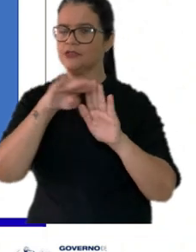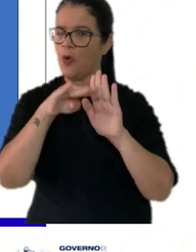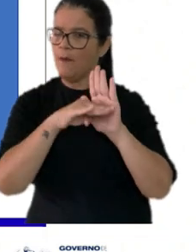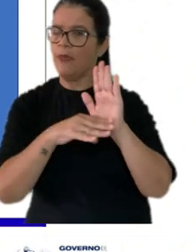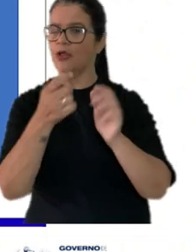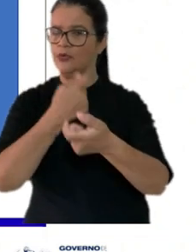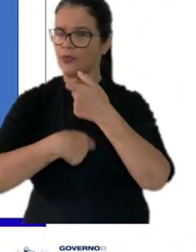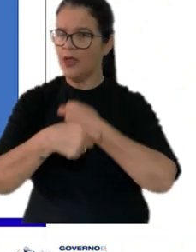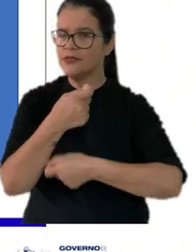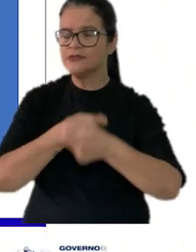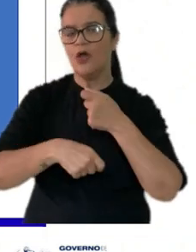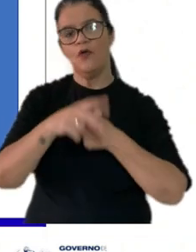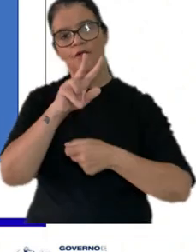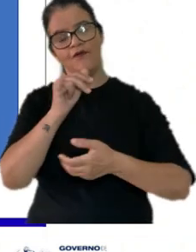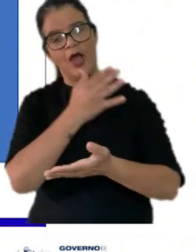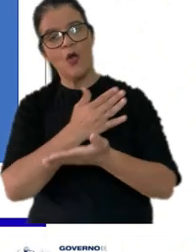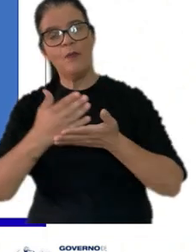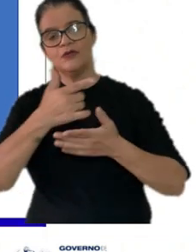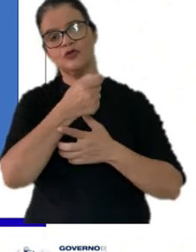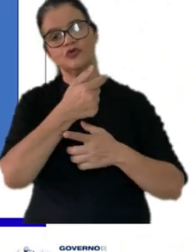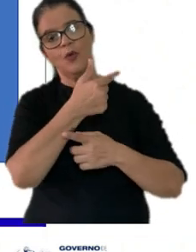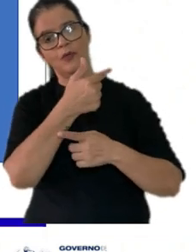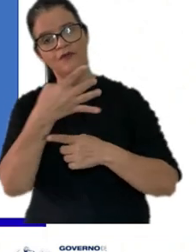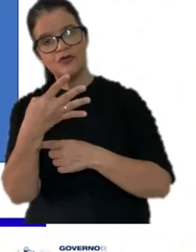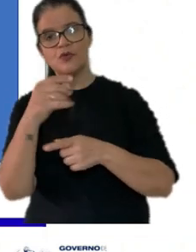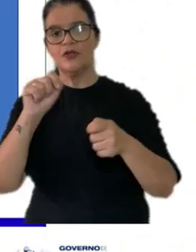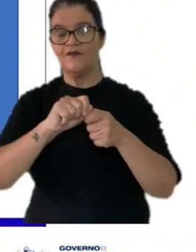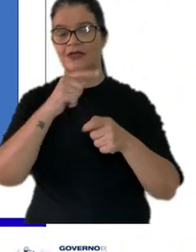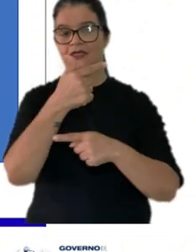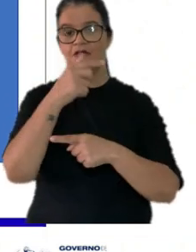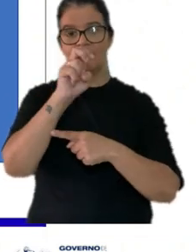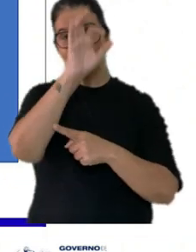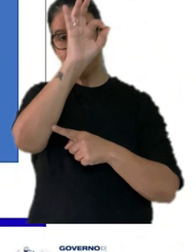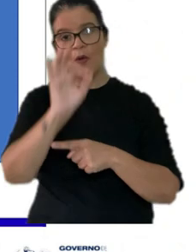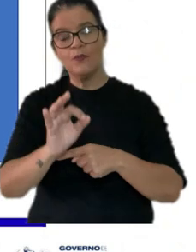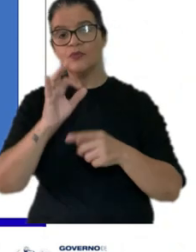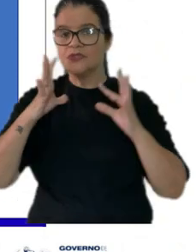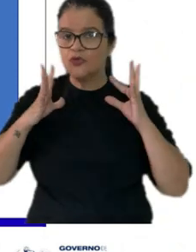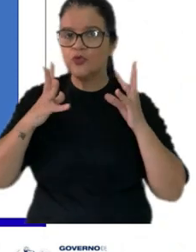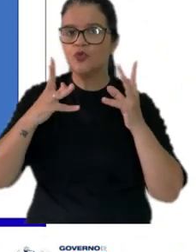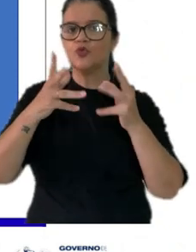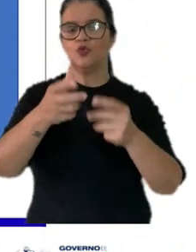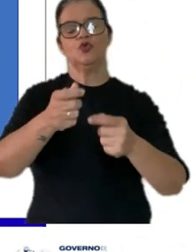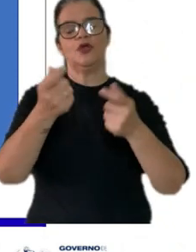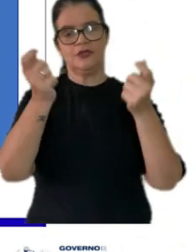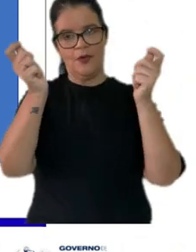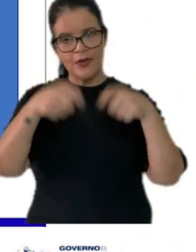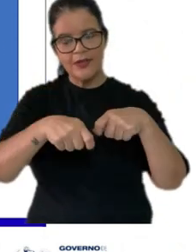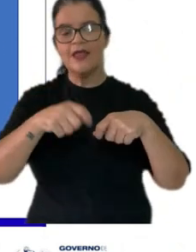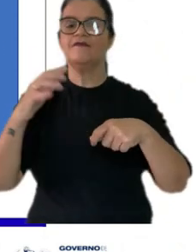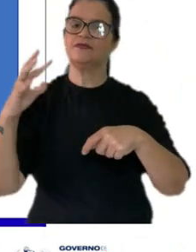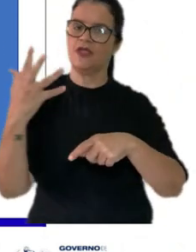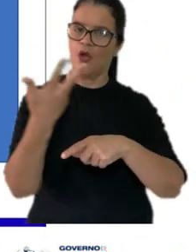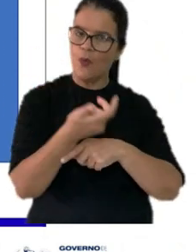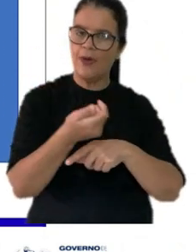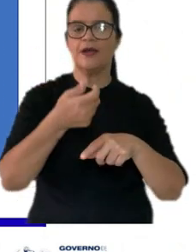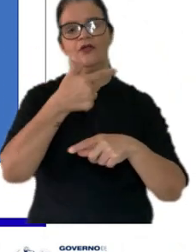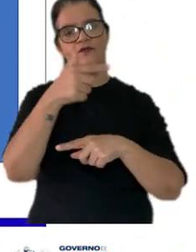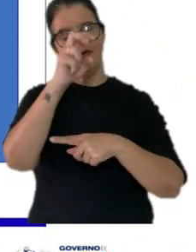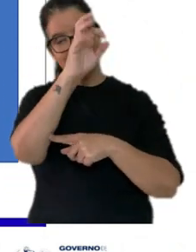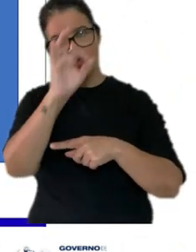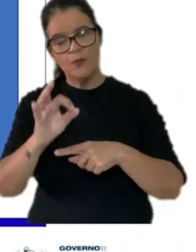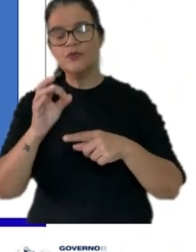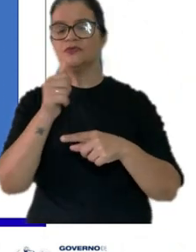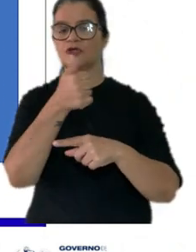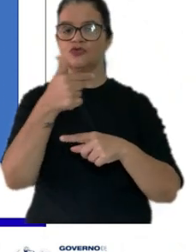começar em 2024 fazendo 25% do total que deve ser recuperado né então 25% de 12 milhões